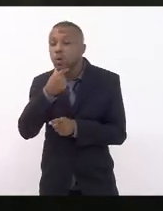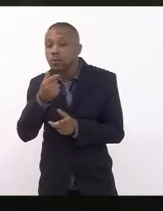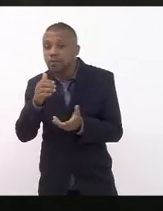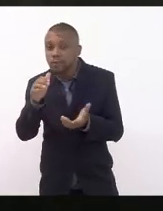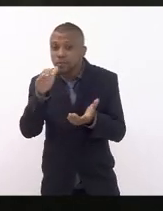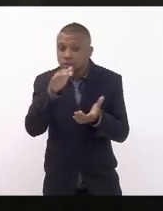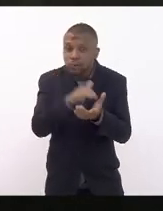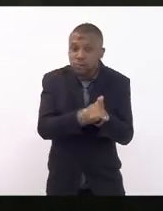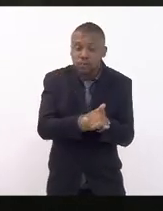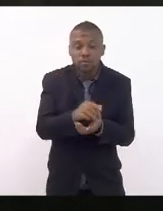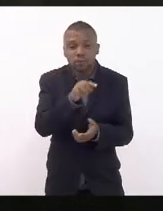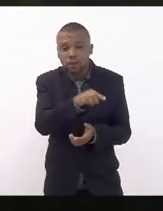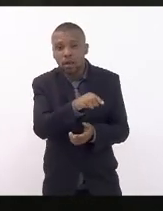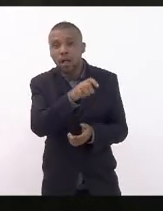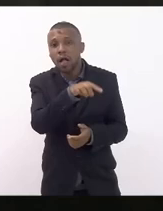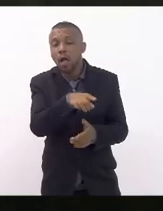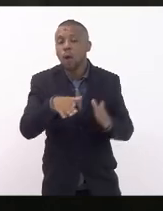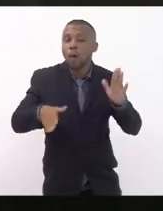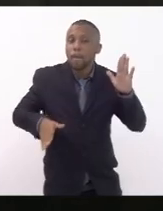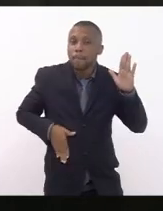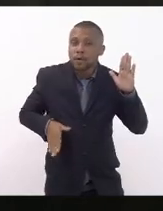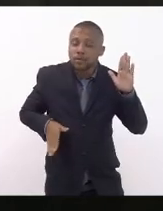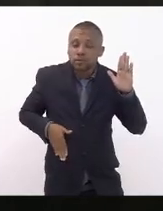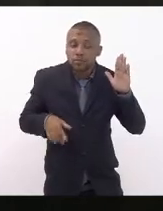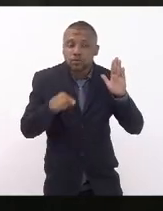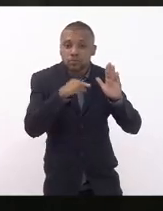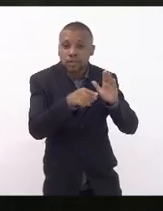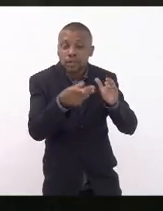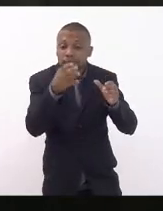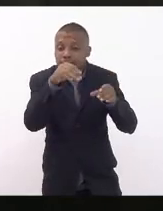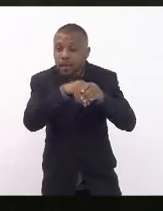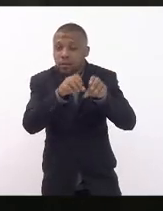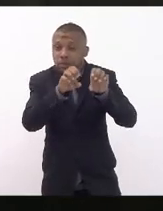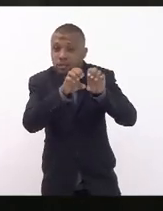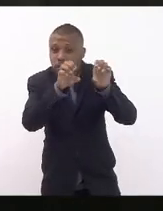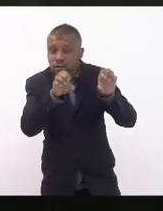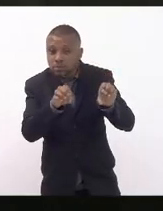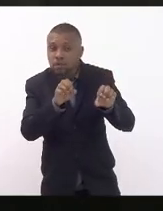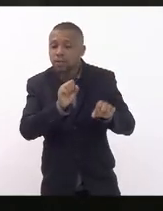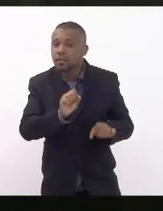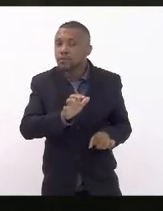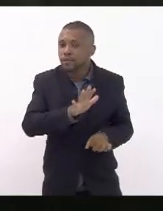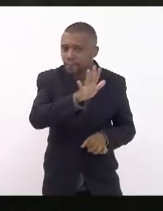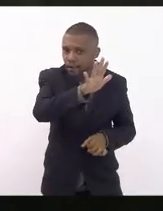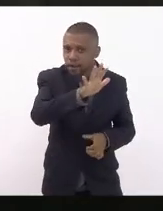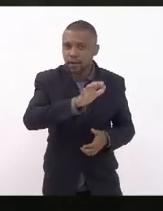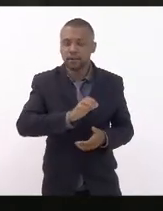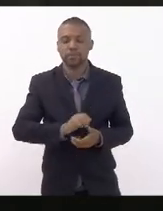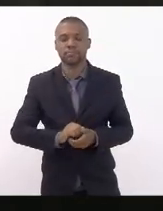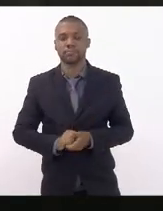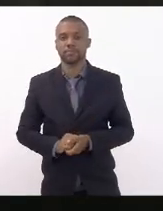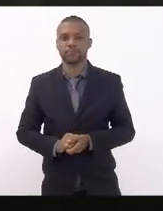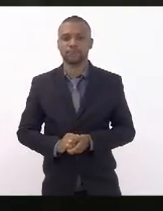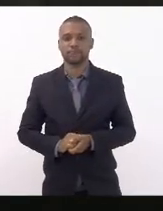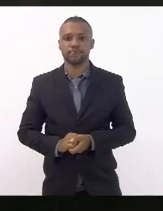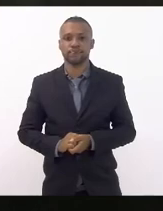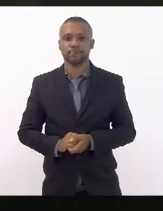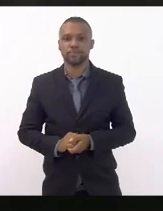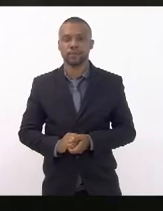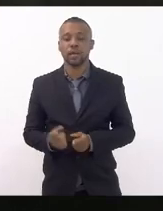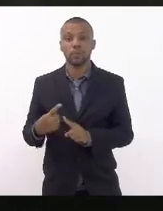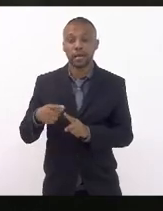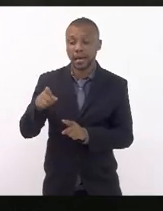companheiro é o marginal dentro da favela. Porque ela não tem